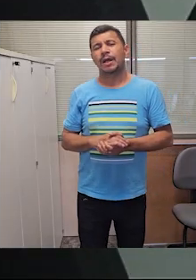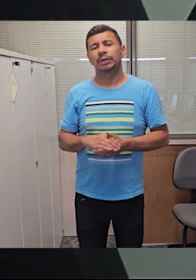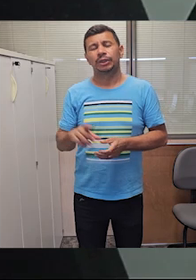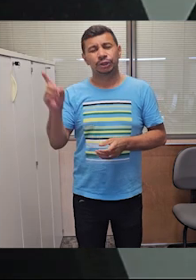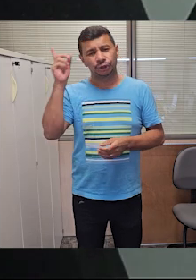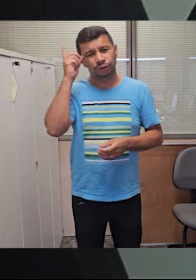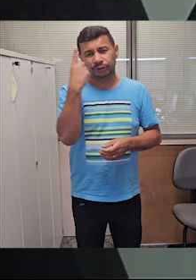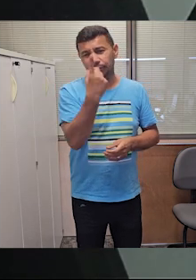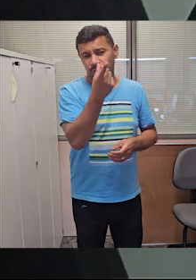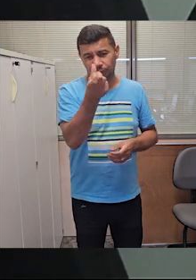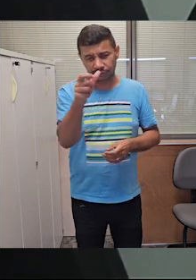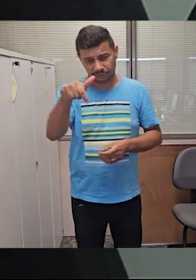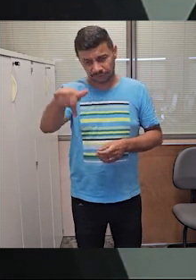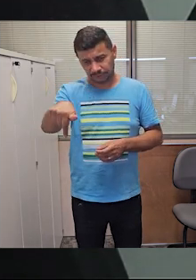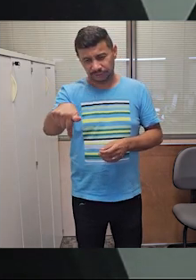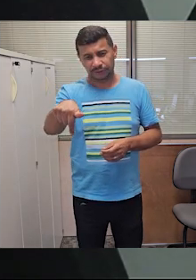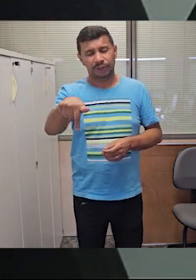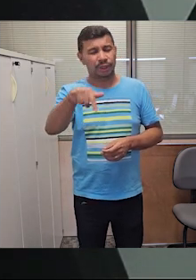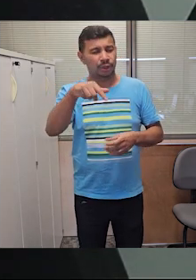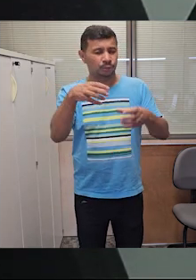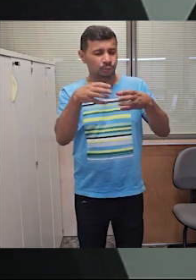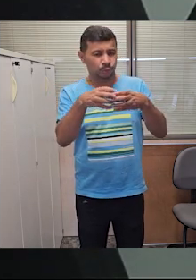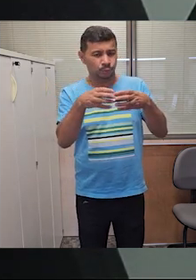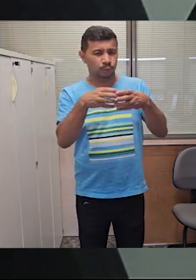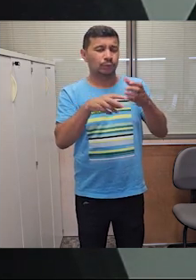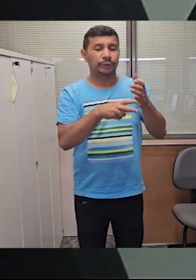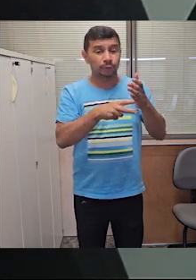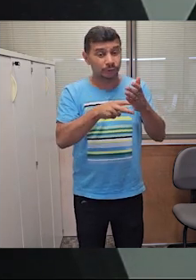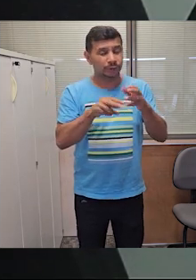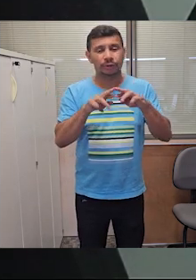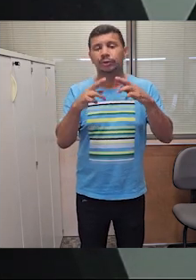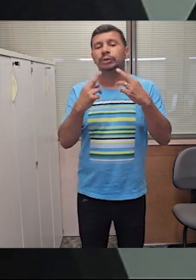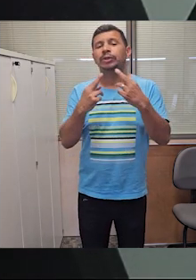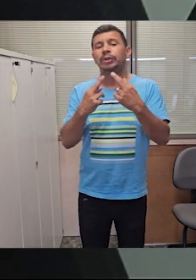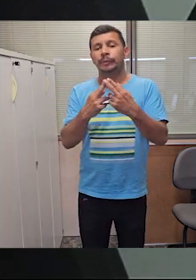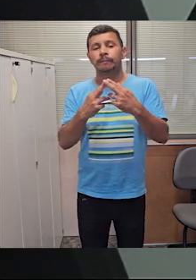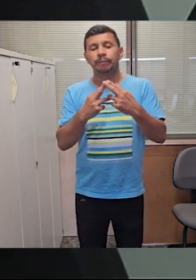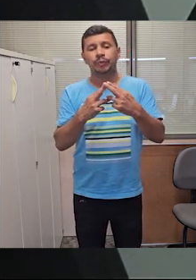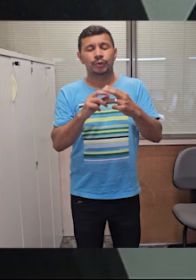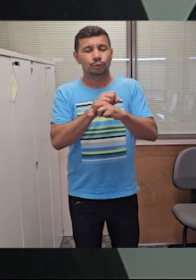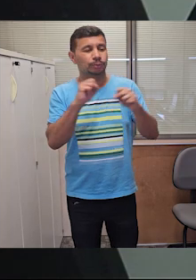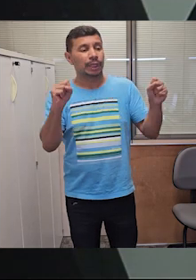dia 17, estávamos lá, todos lá no sindicato reunidos. Quando foi à tarde,